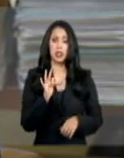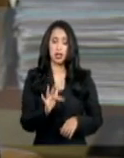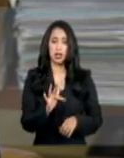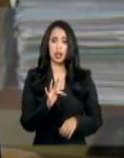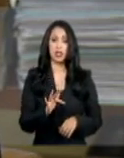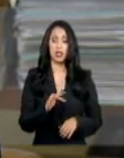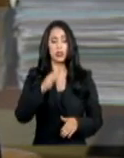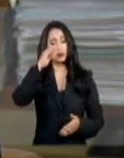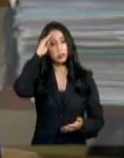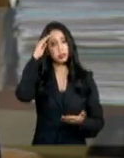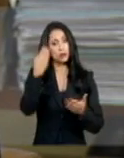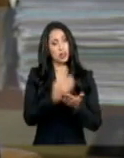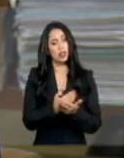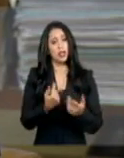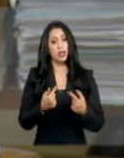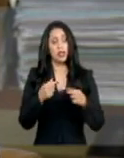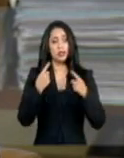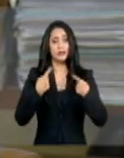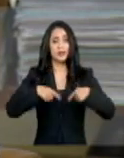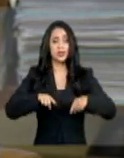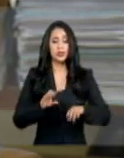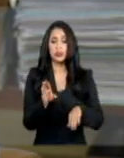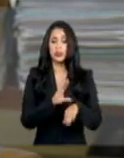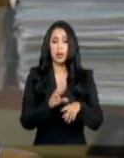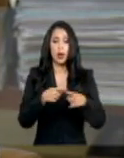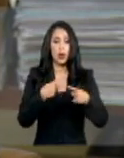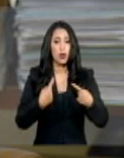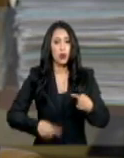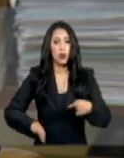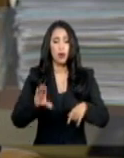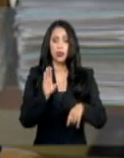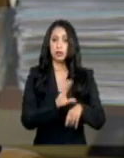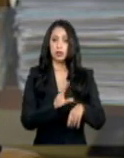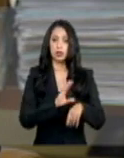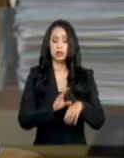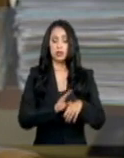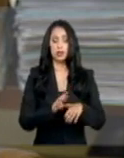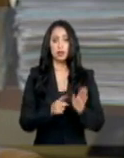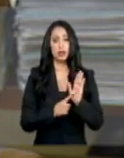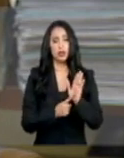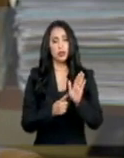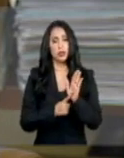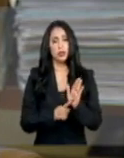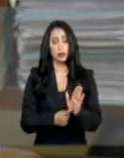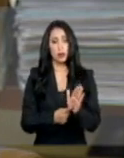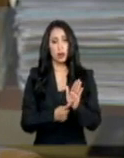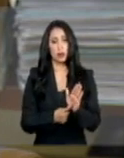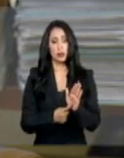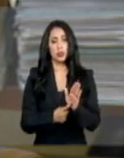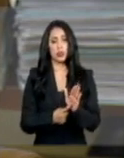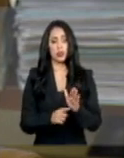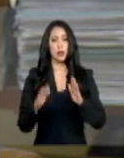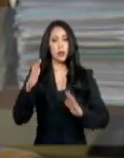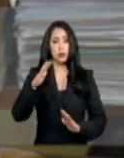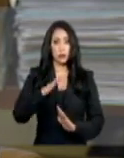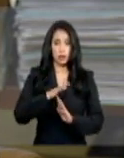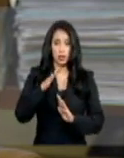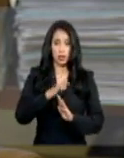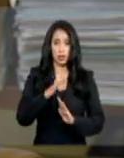subversão dos postulados funcionais que definem de modo estrito os limites